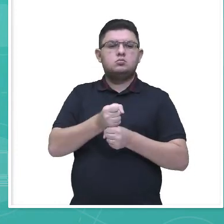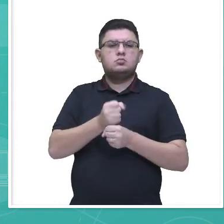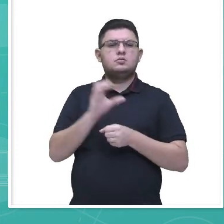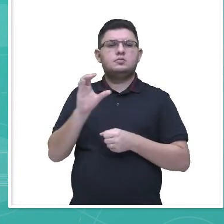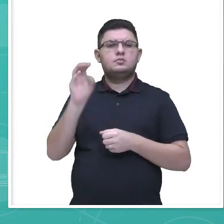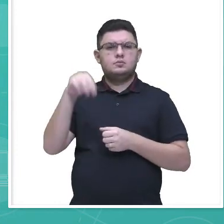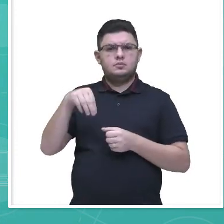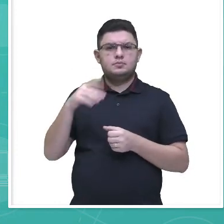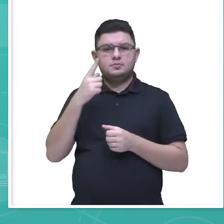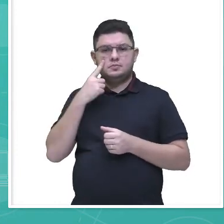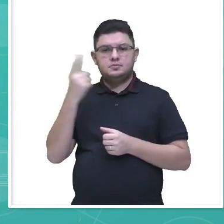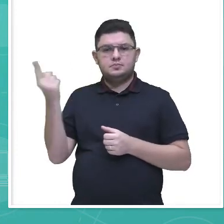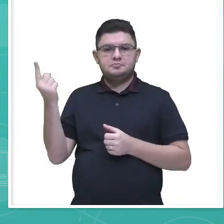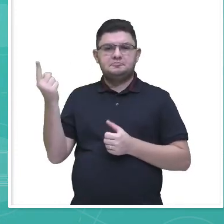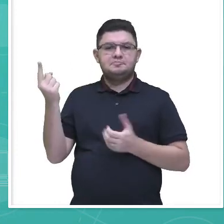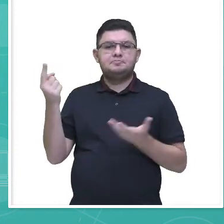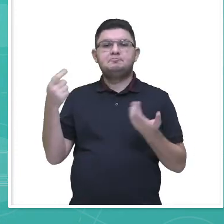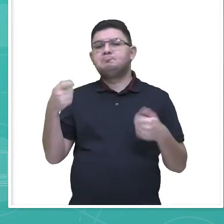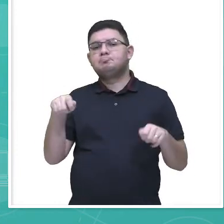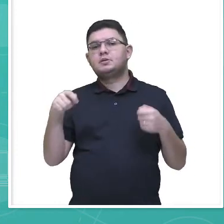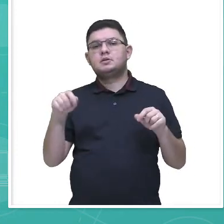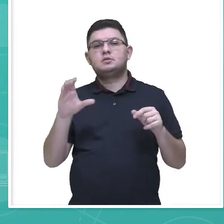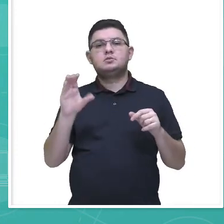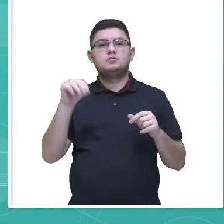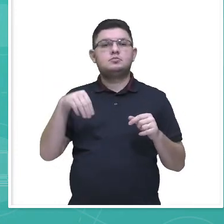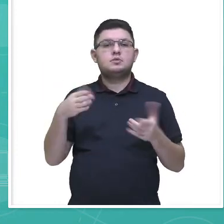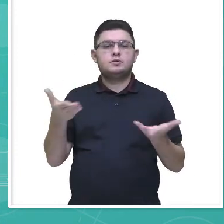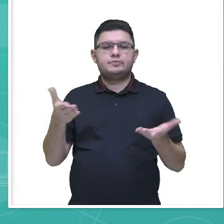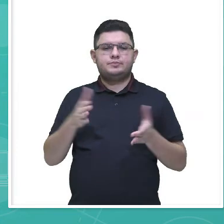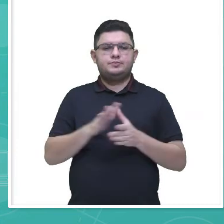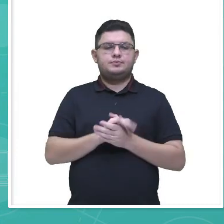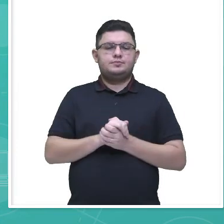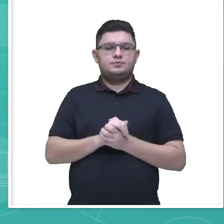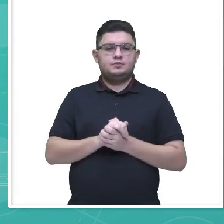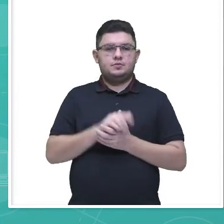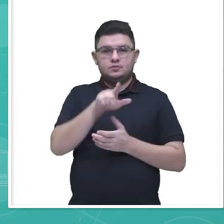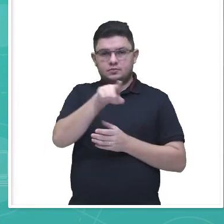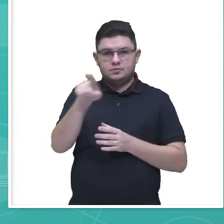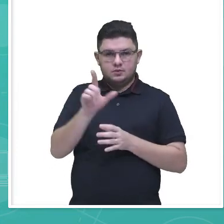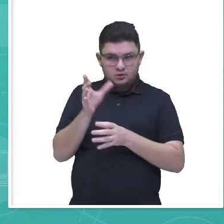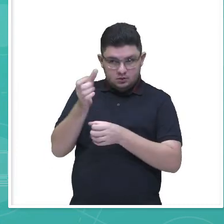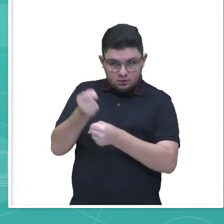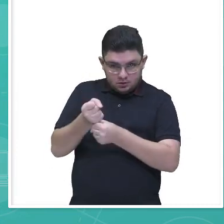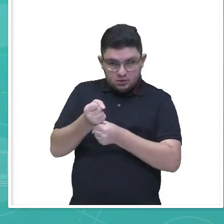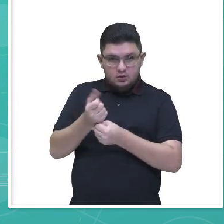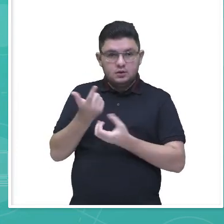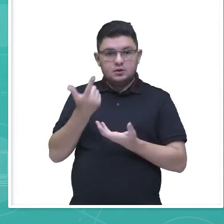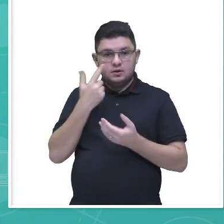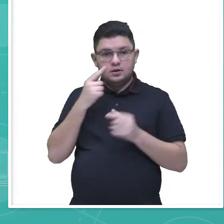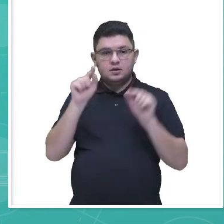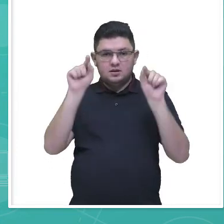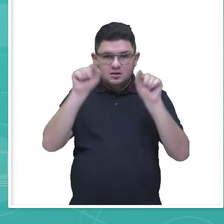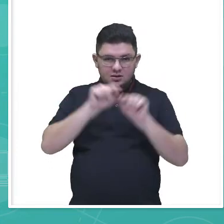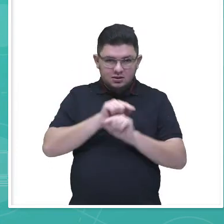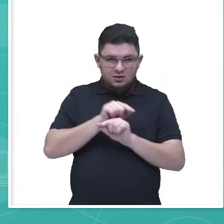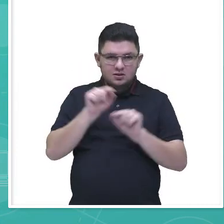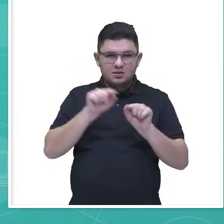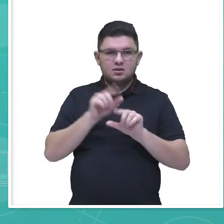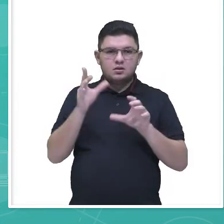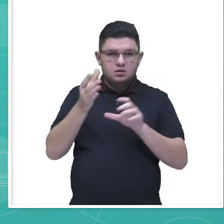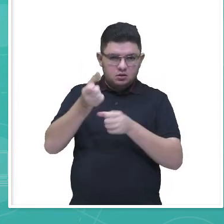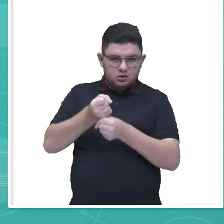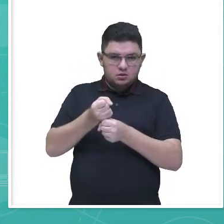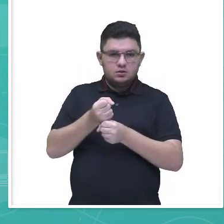a gente vai precisar? Essa é a nossa questão. Então, você vai aplicar aquela fórmula, né? Você vai chegar aqui a um total de